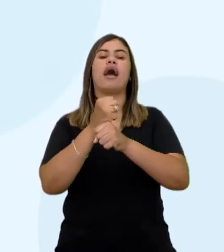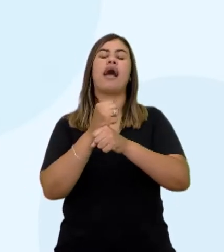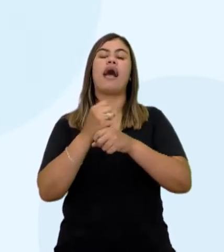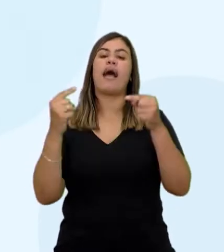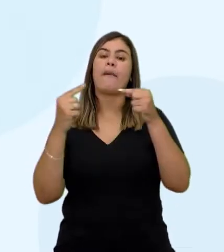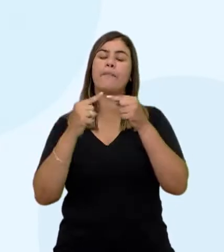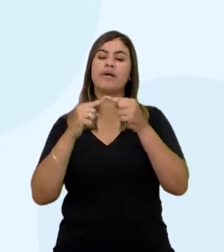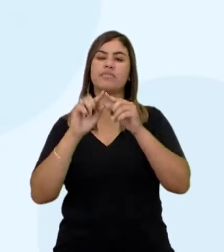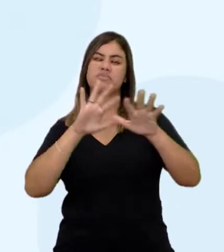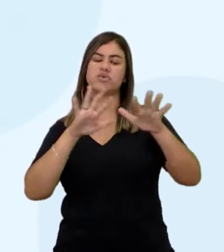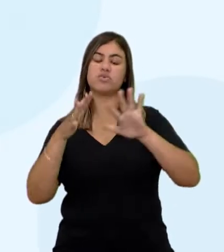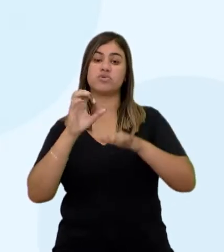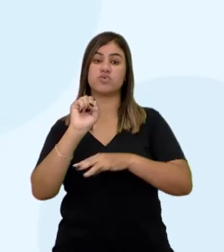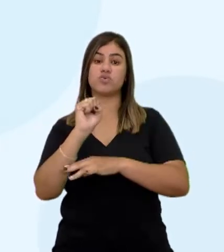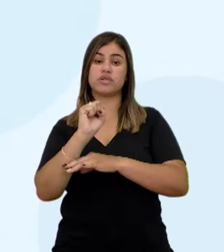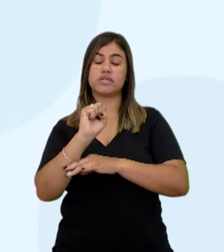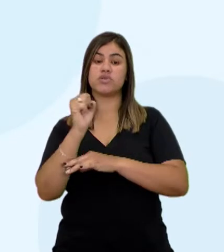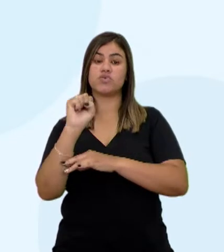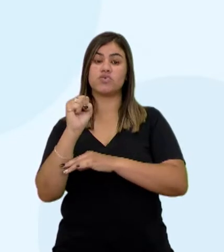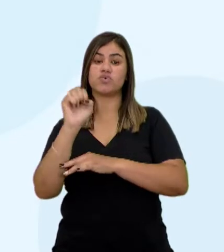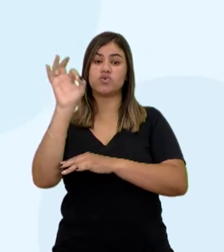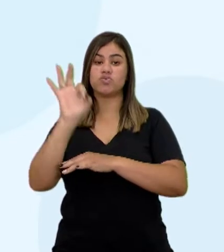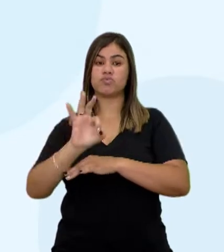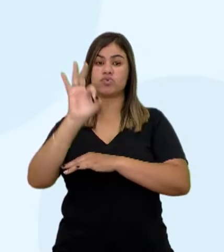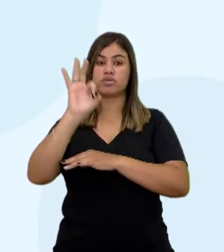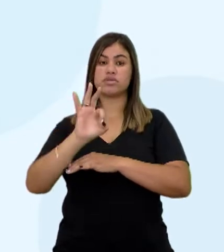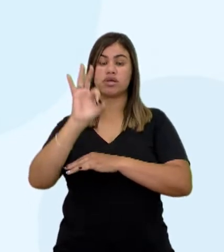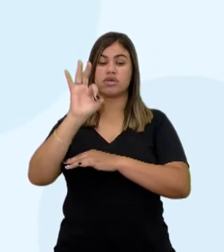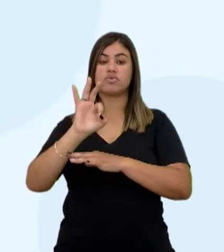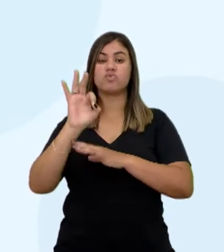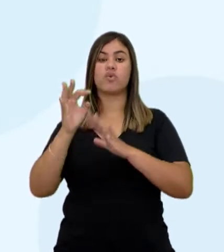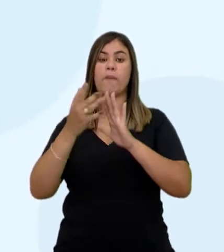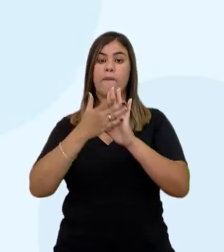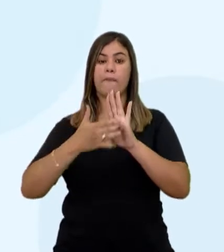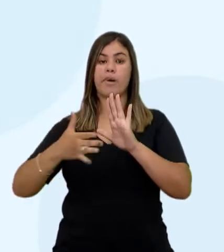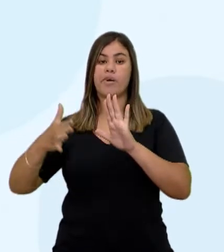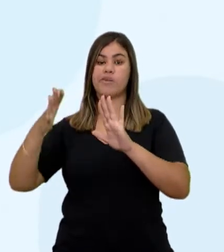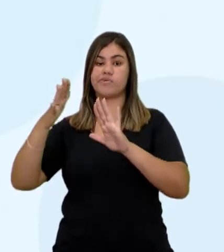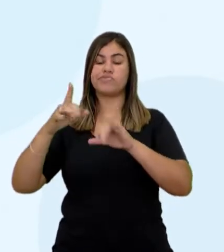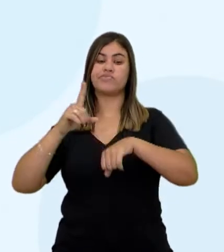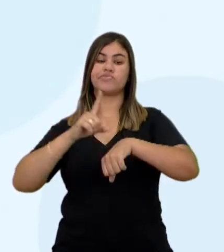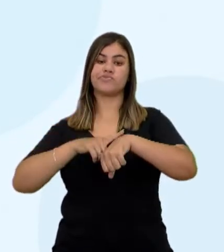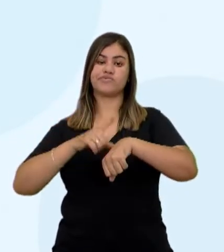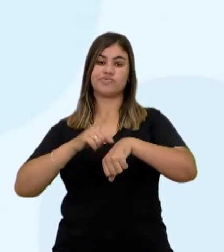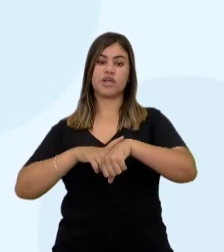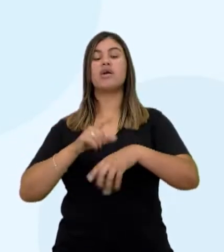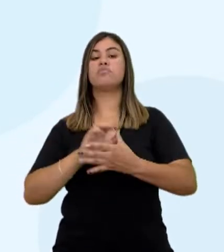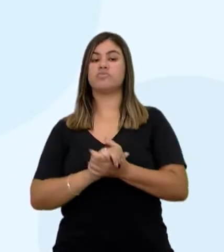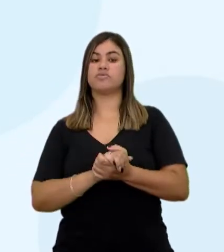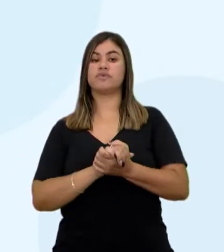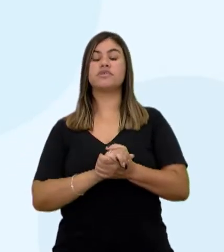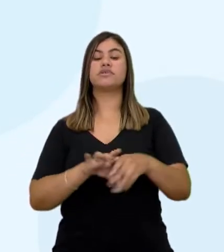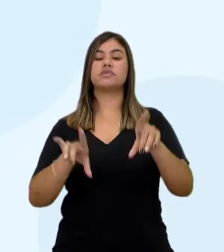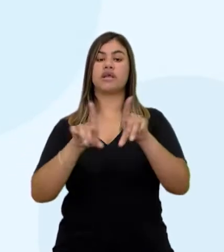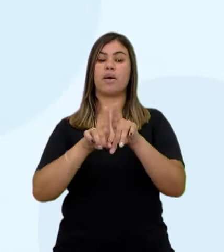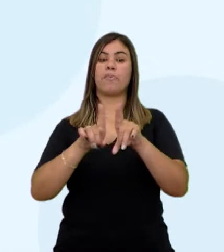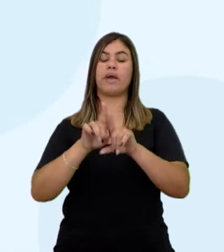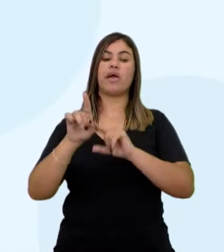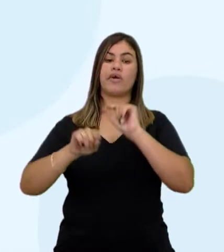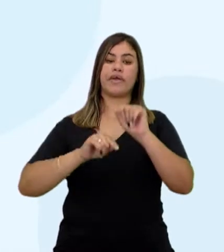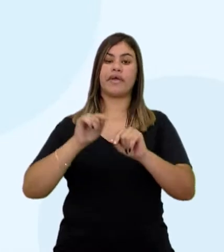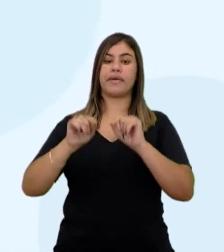88% de toda a escala do tempo geológico, ou, né, 88% aí do período aí da